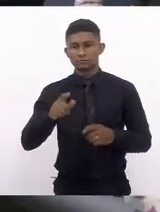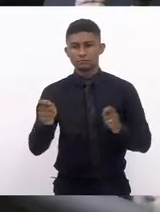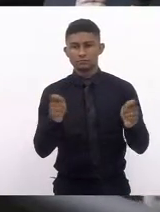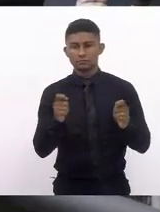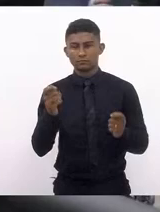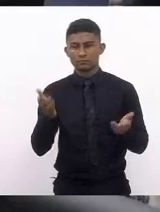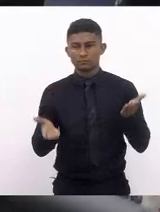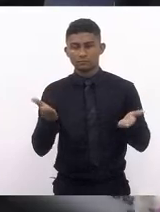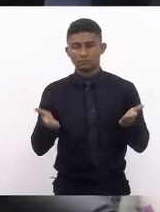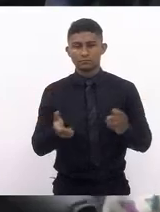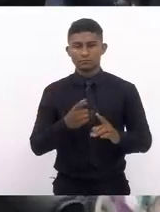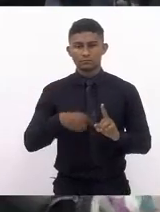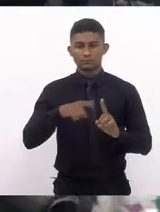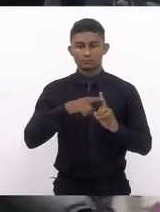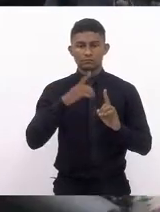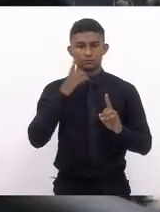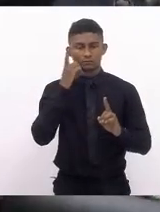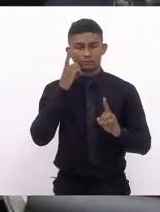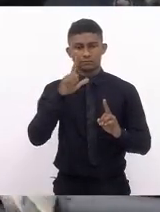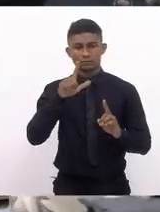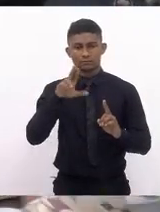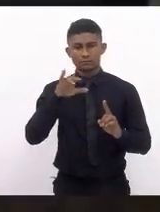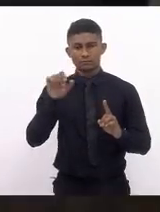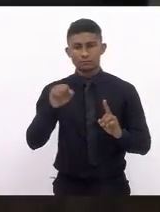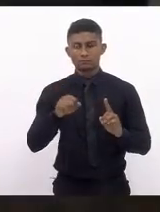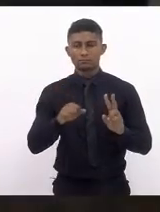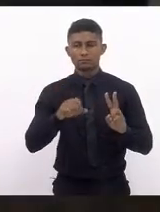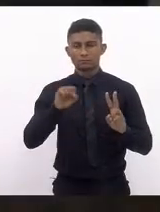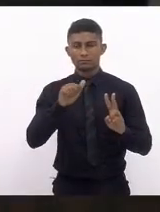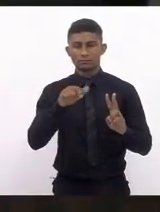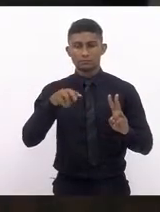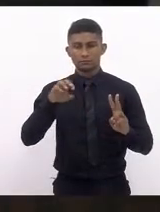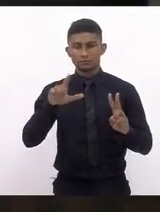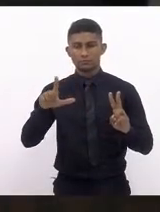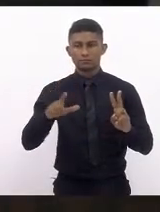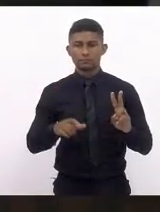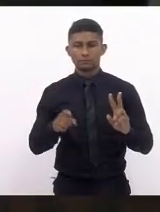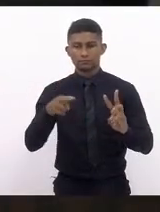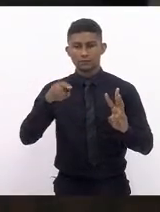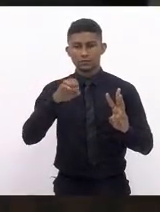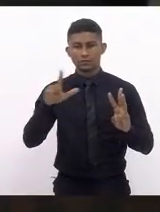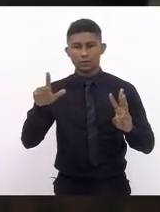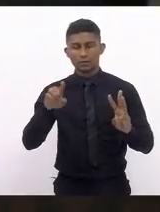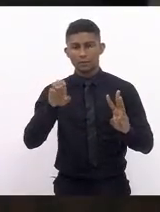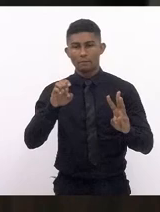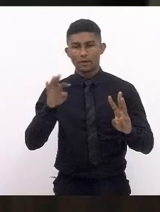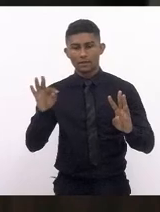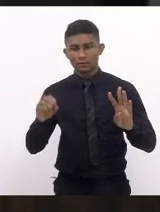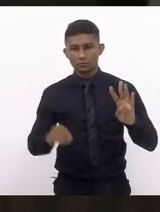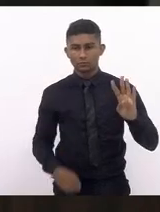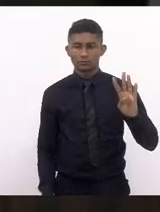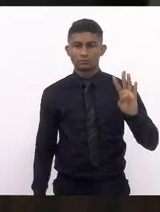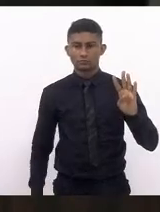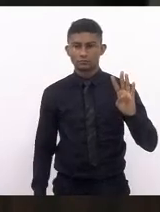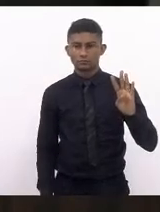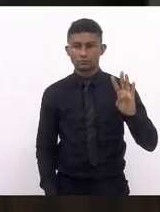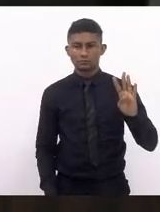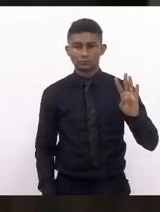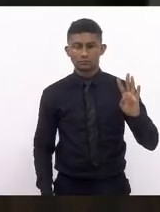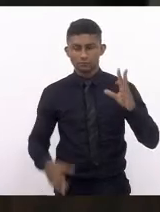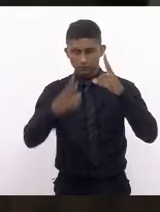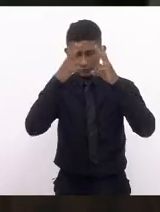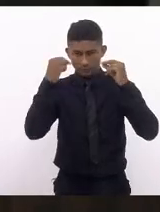Deputado Luiz Paulo o Samuel Noel Bebeto a